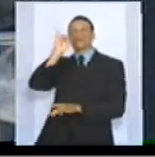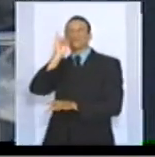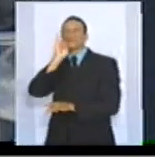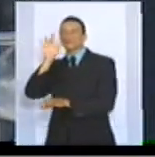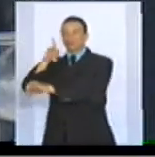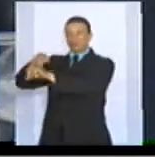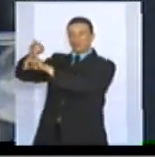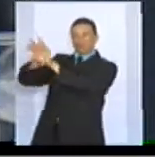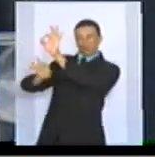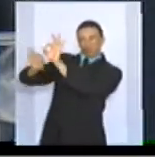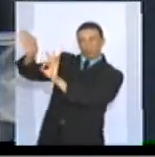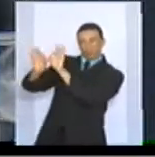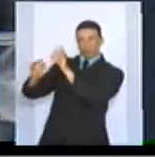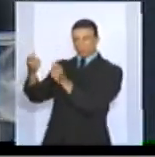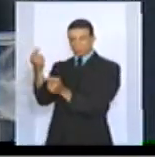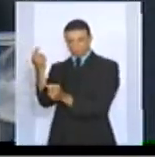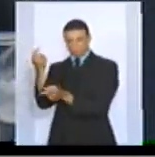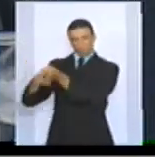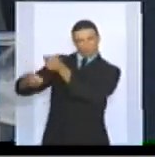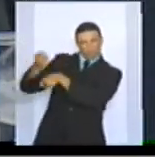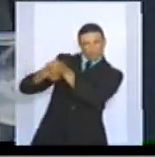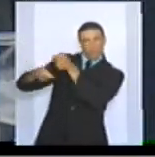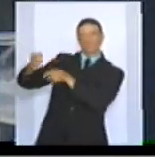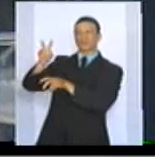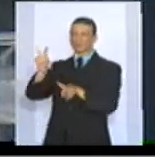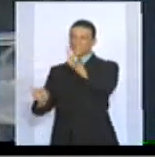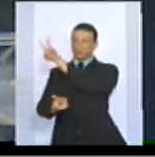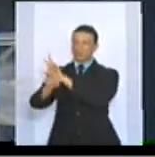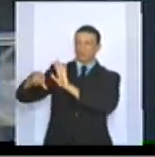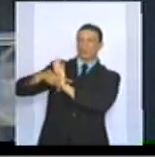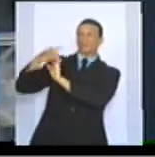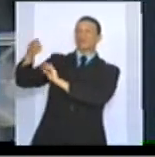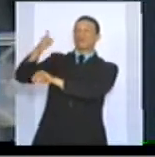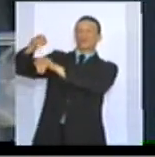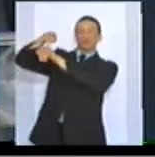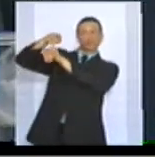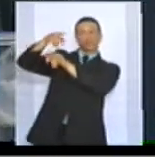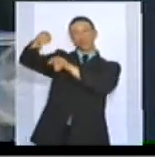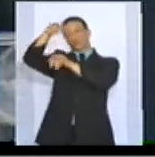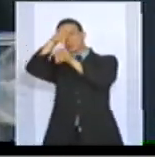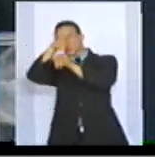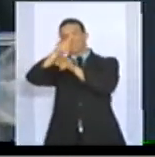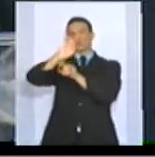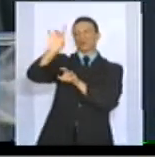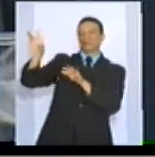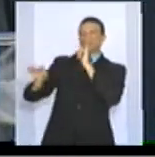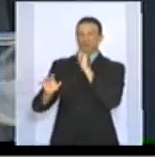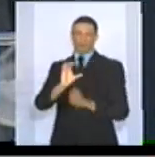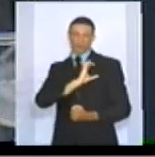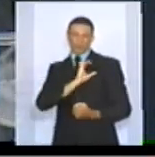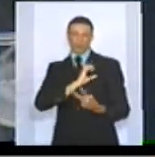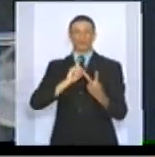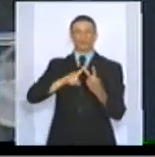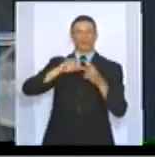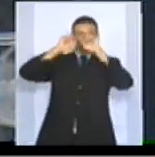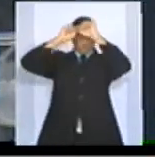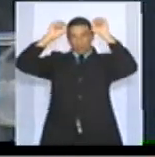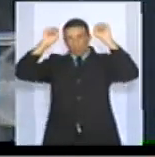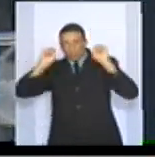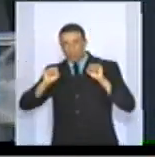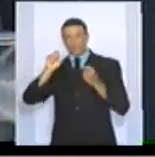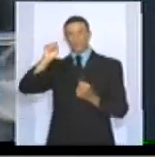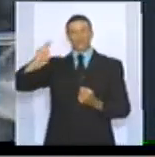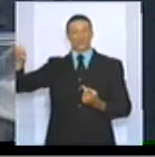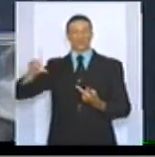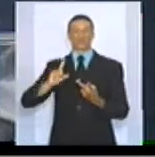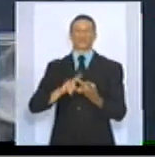regulação econômica do mercado audiovisual em outros países de livre mercado, como o Canadá, a Coreia do Sul, a Austrália